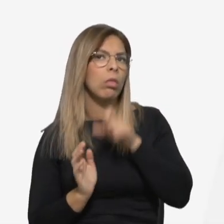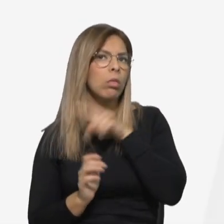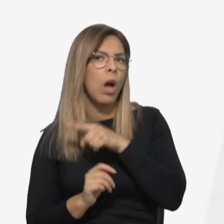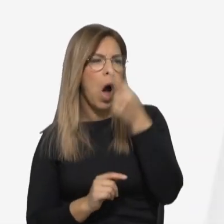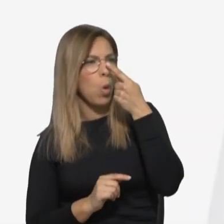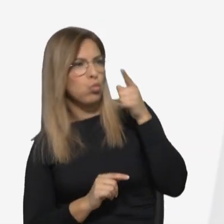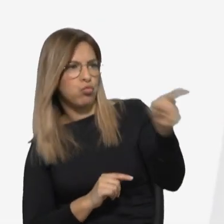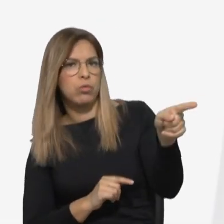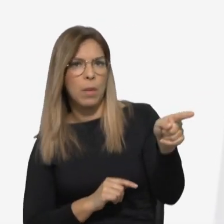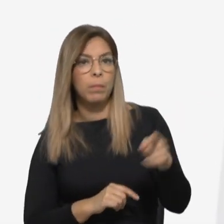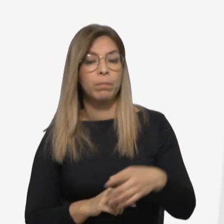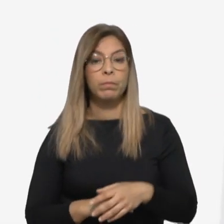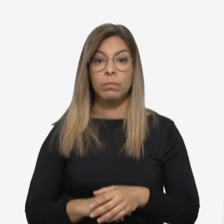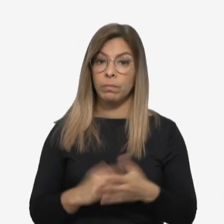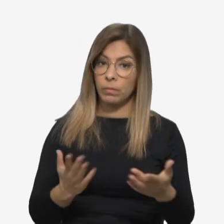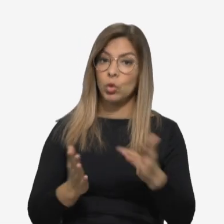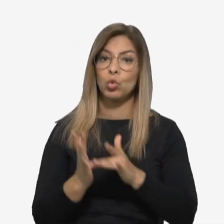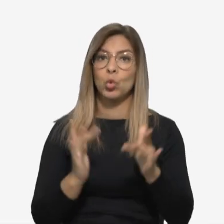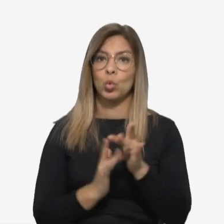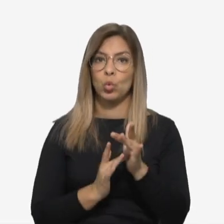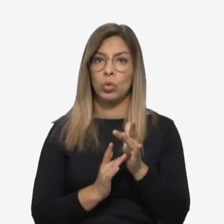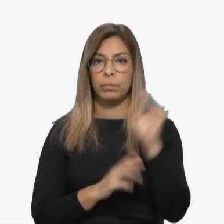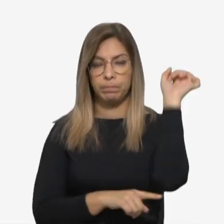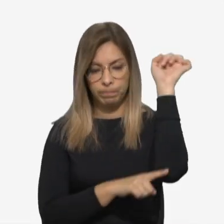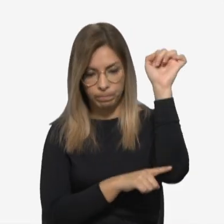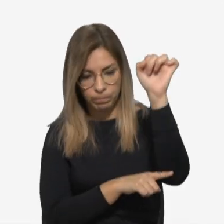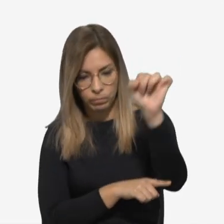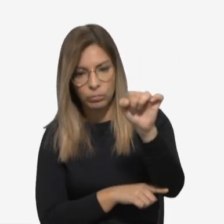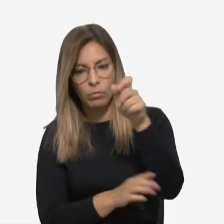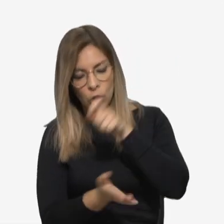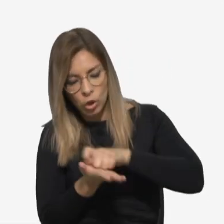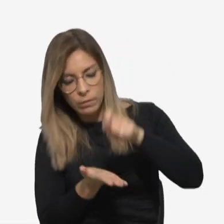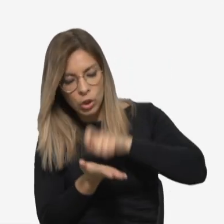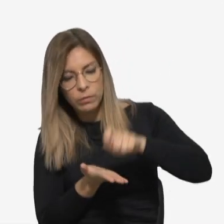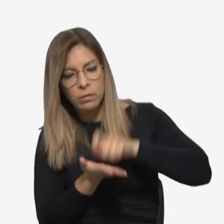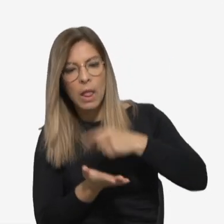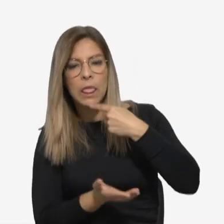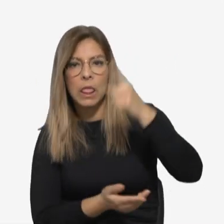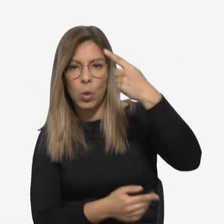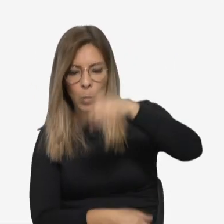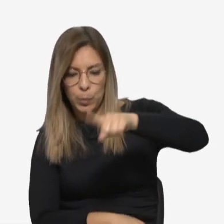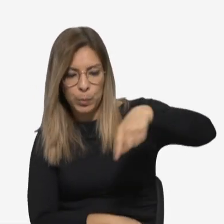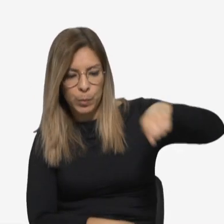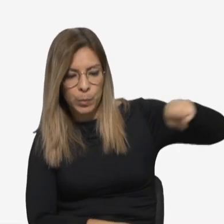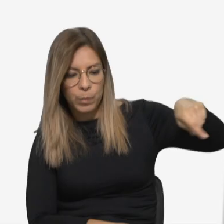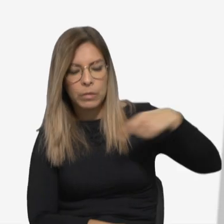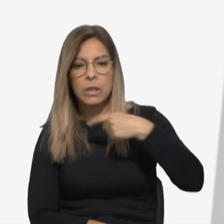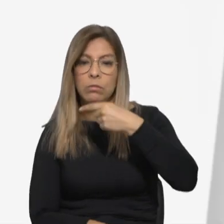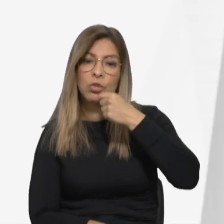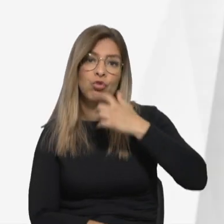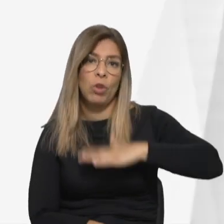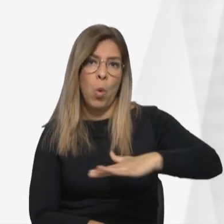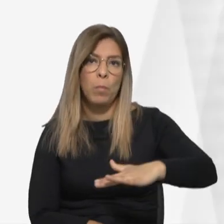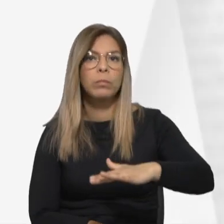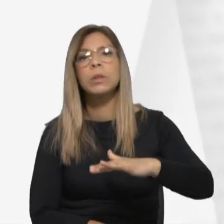acusar. Mas Jesus inclinou-se e começou a escrever com o dedo no chão. Como persistiam em